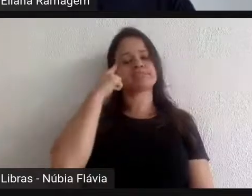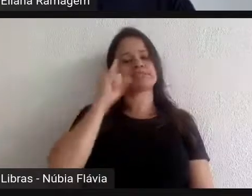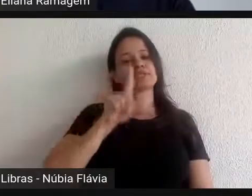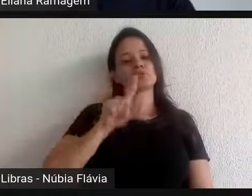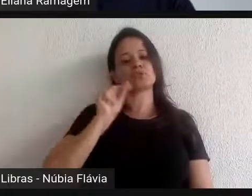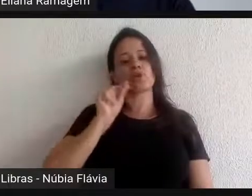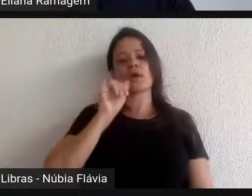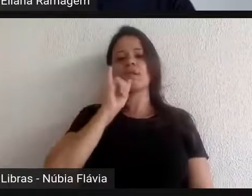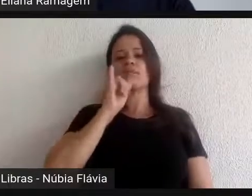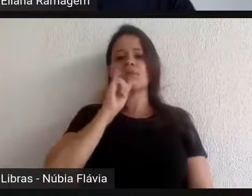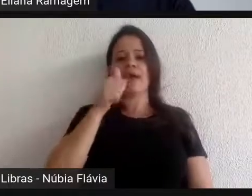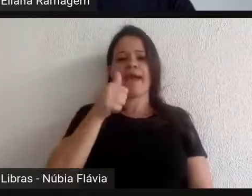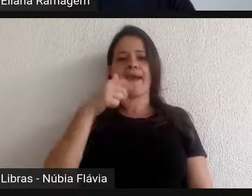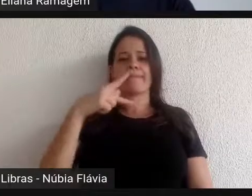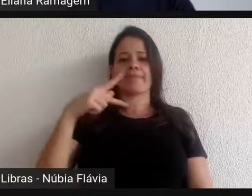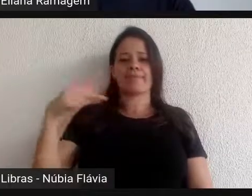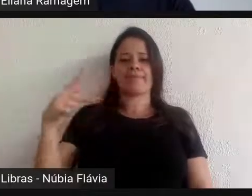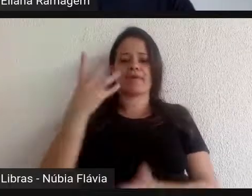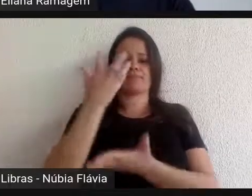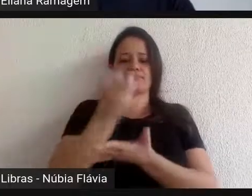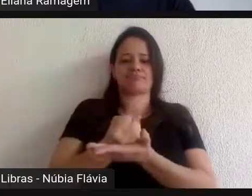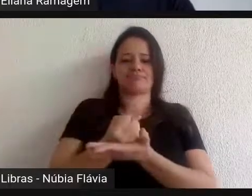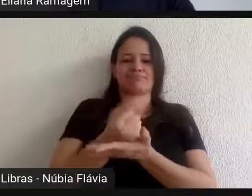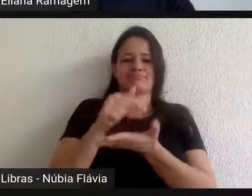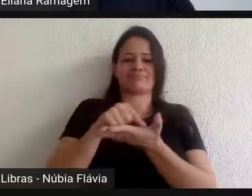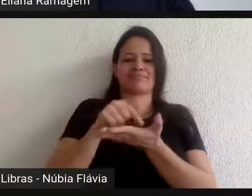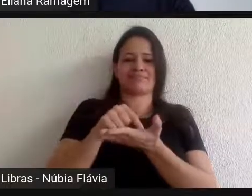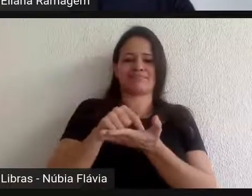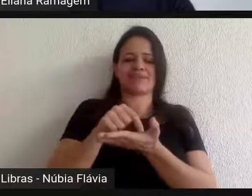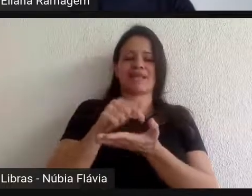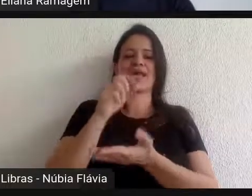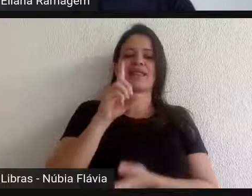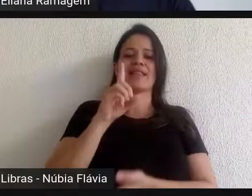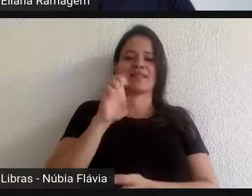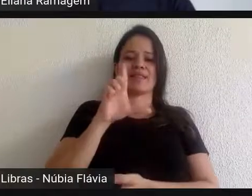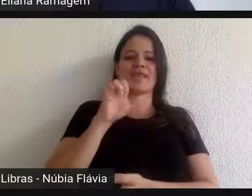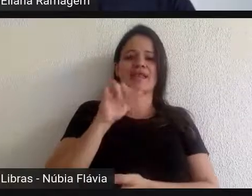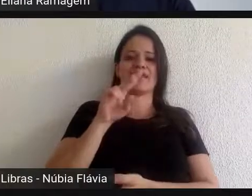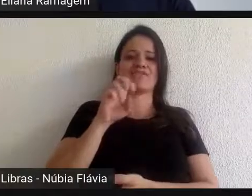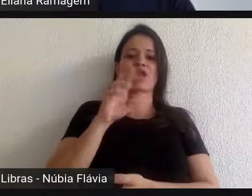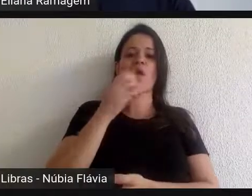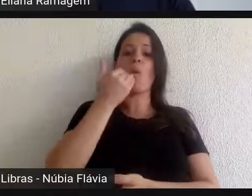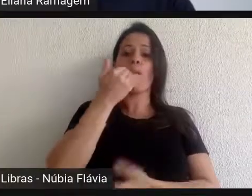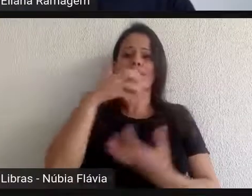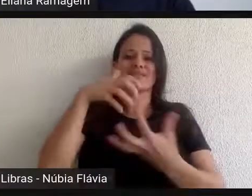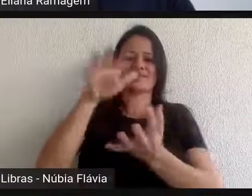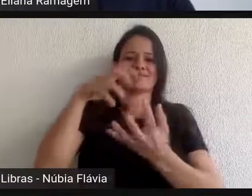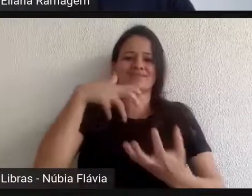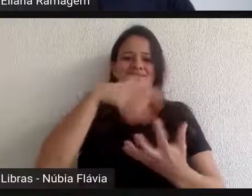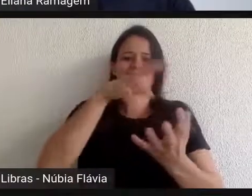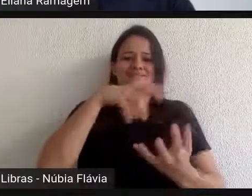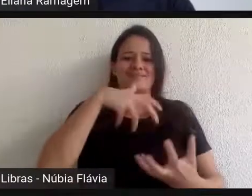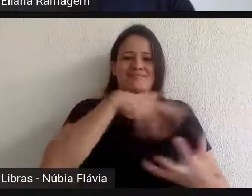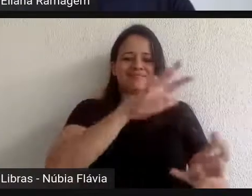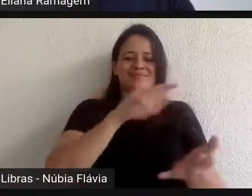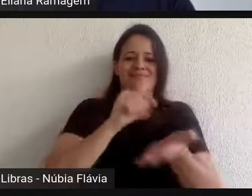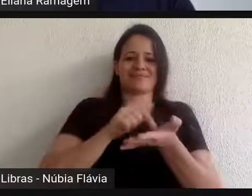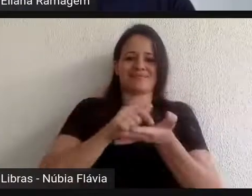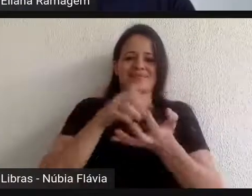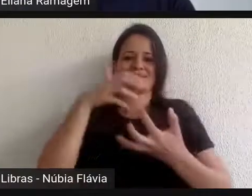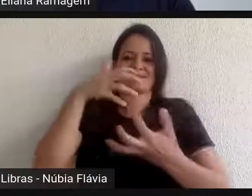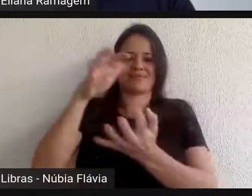não tenha plena consciência disso. Então, por exemplo, os próprios aplicativos para delivery, né? Existem opções